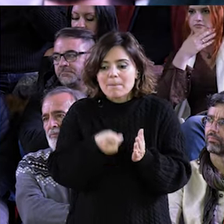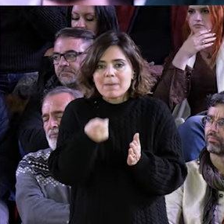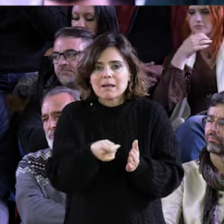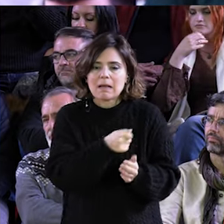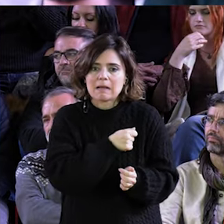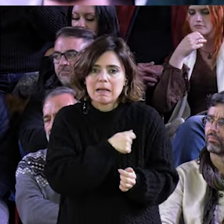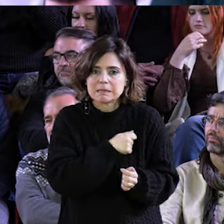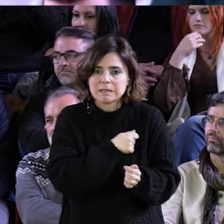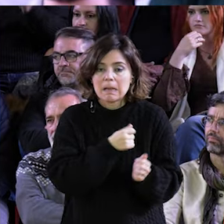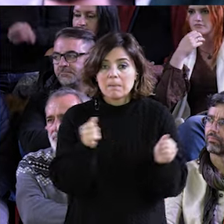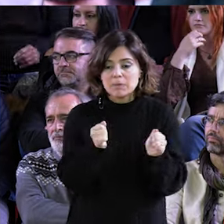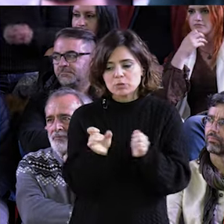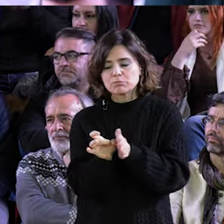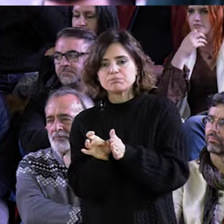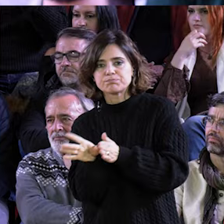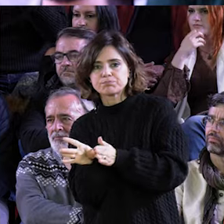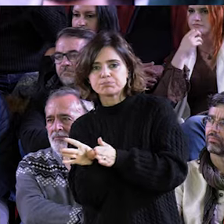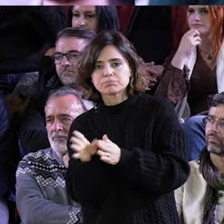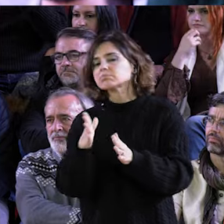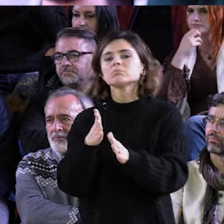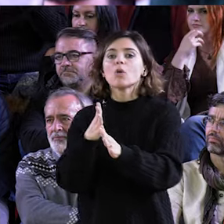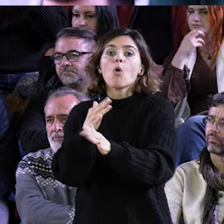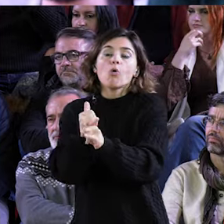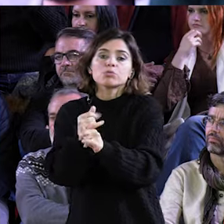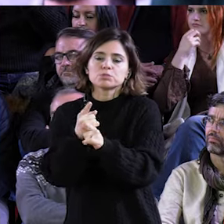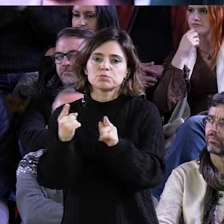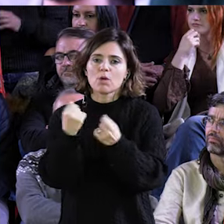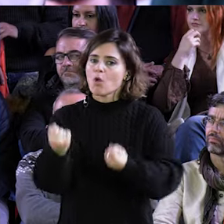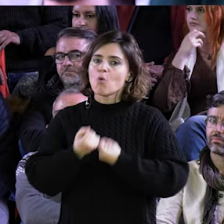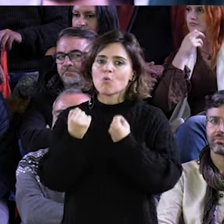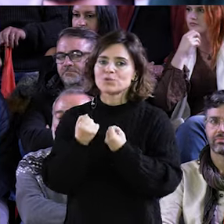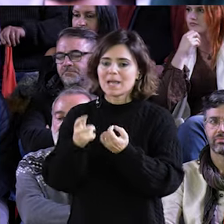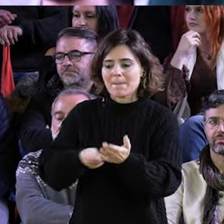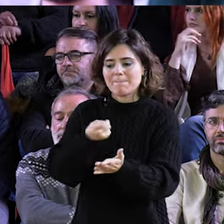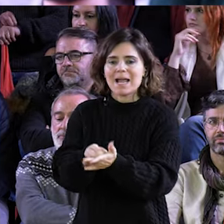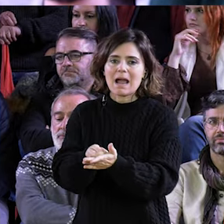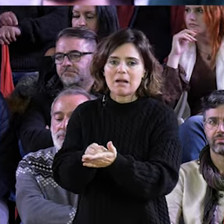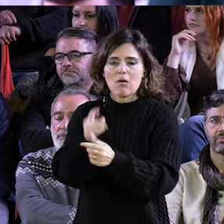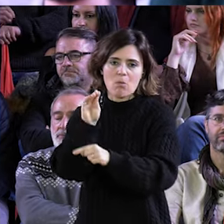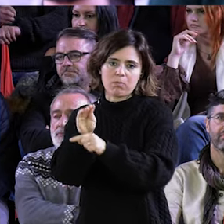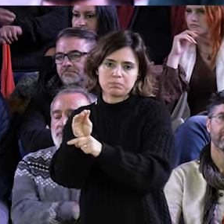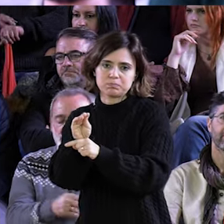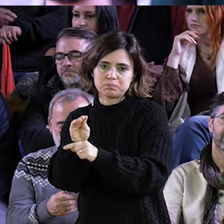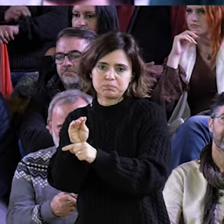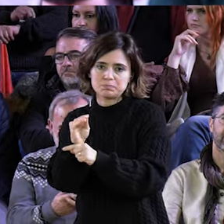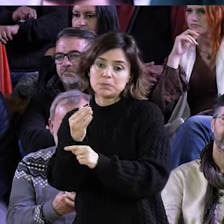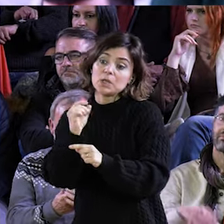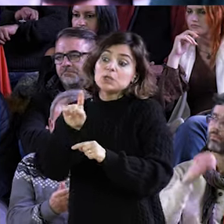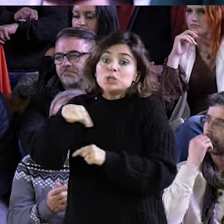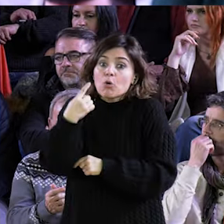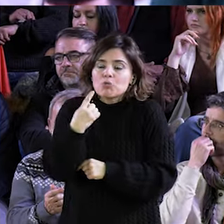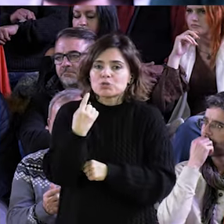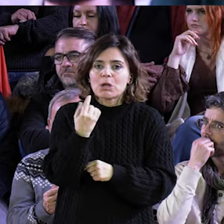despejo. Outras porque não conseguem pagar o empréstimo que já têm e outras que nem sequer conseguem ter acesso a um